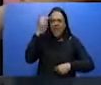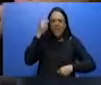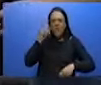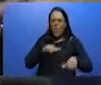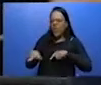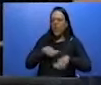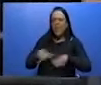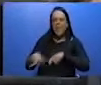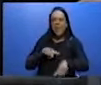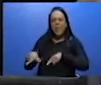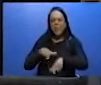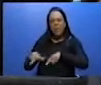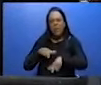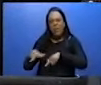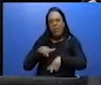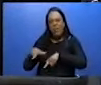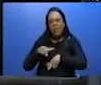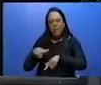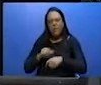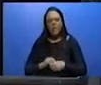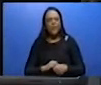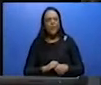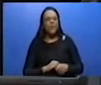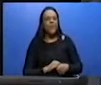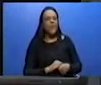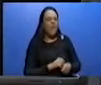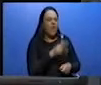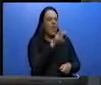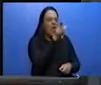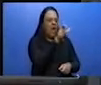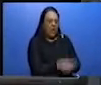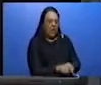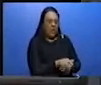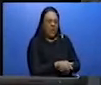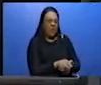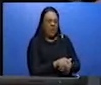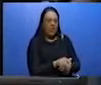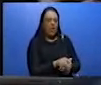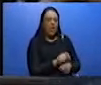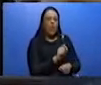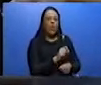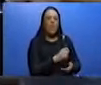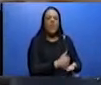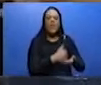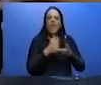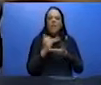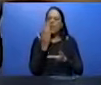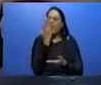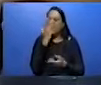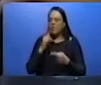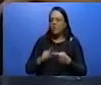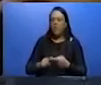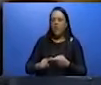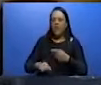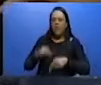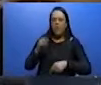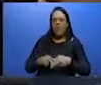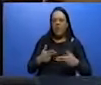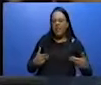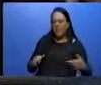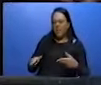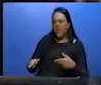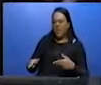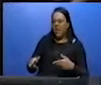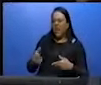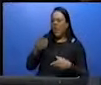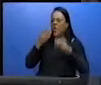Alguns donatários ofereciam aos índios ferramentas, espelhos e bugigangas em troca do trabalho da derrubada de árvores para o